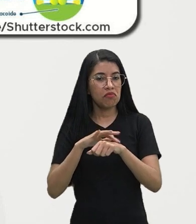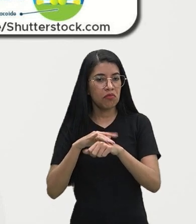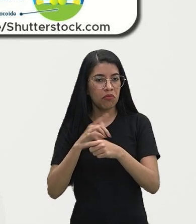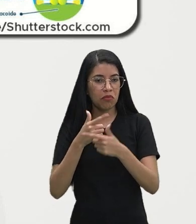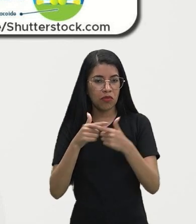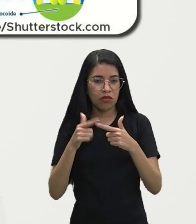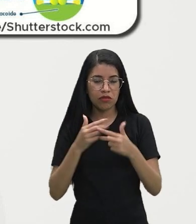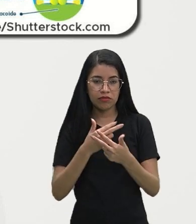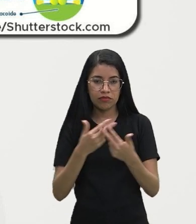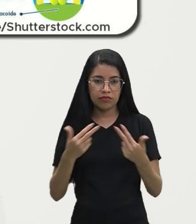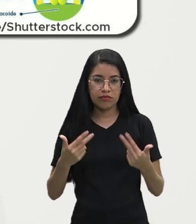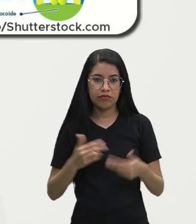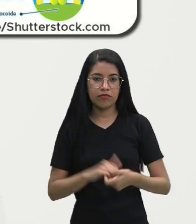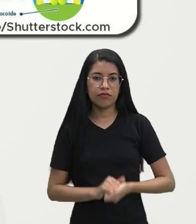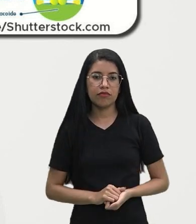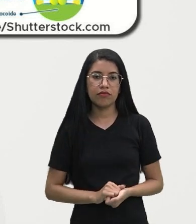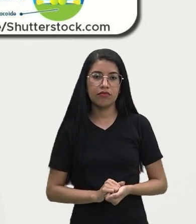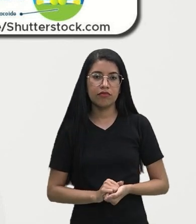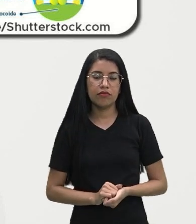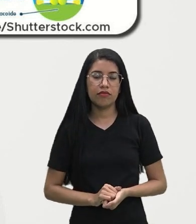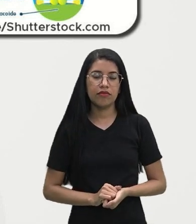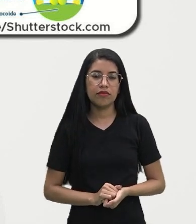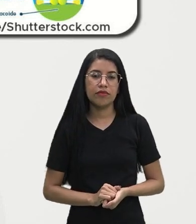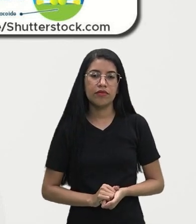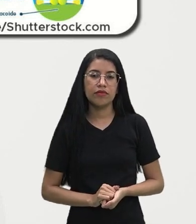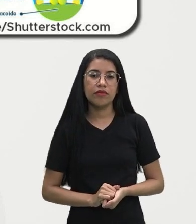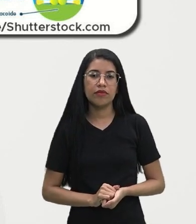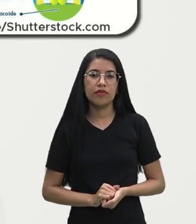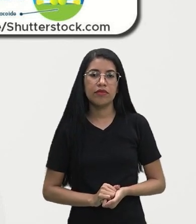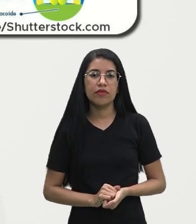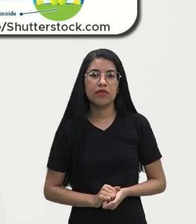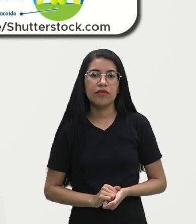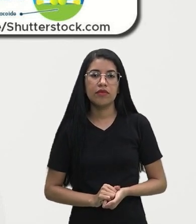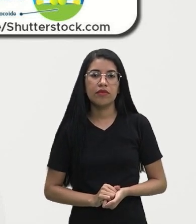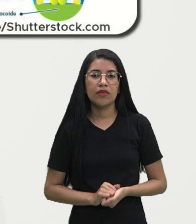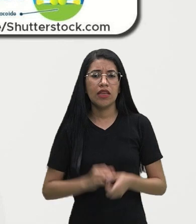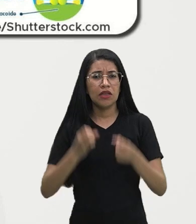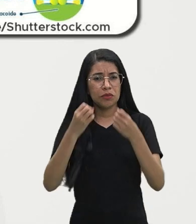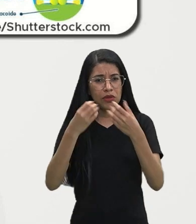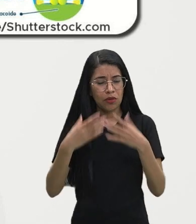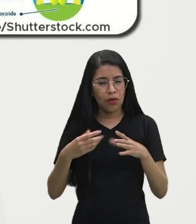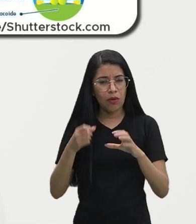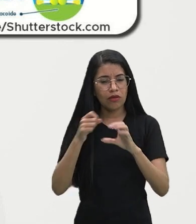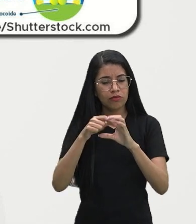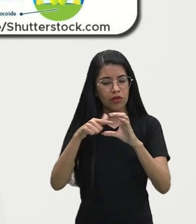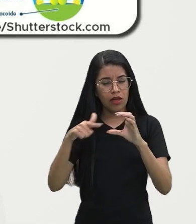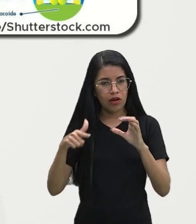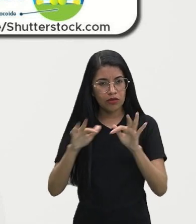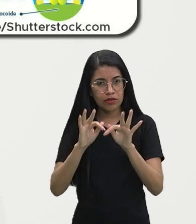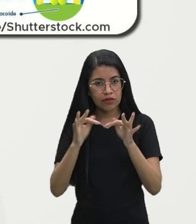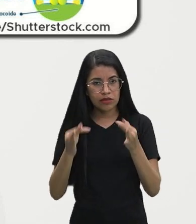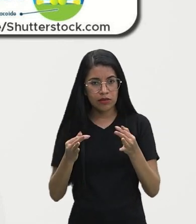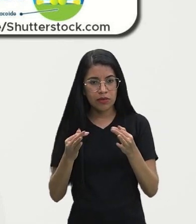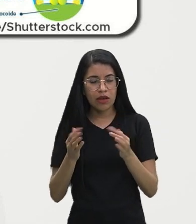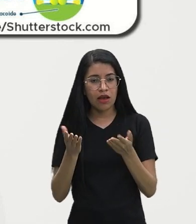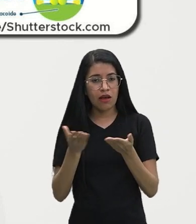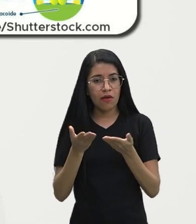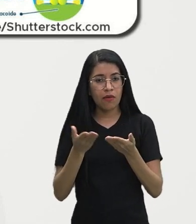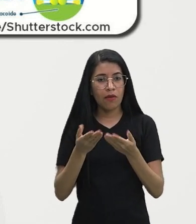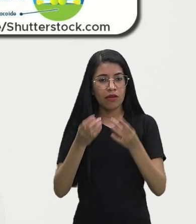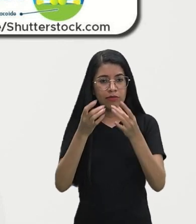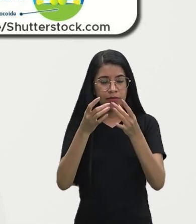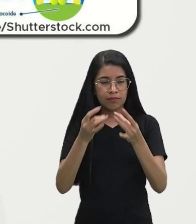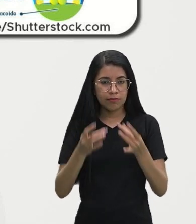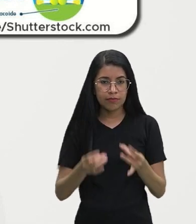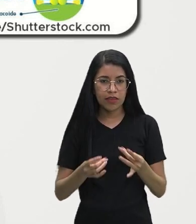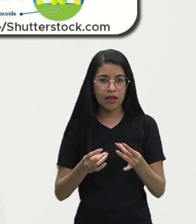problemas. Muito bem. A gente falou de células procariontes, que são as células mais simples. Agora a gente vai para as